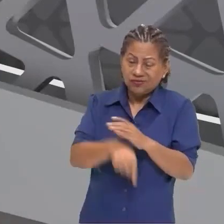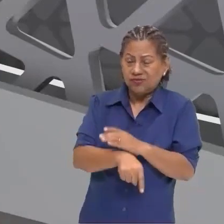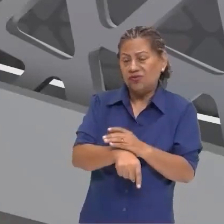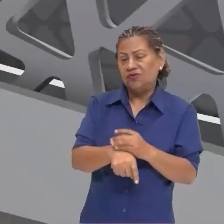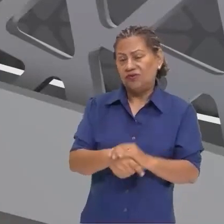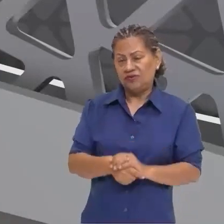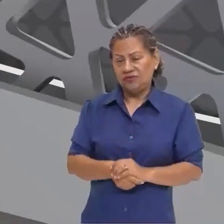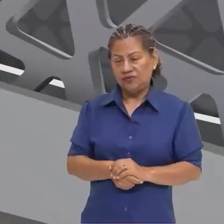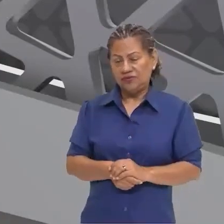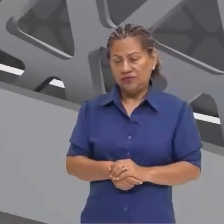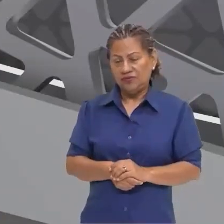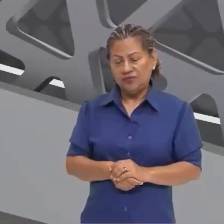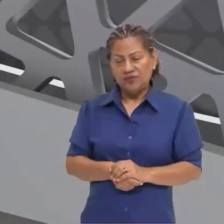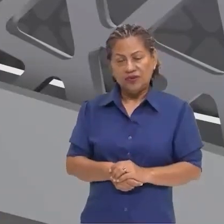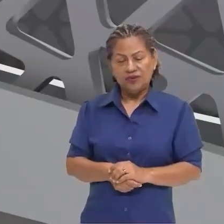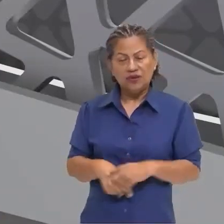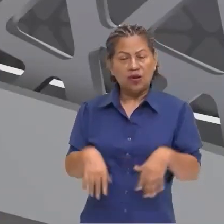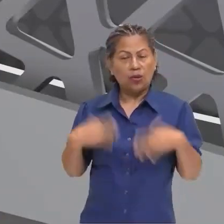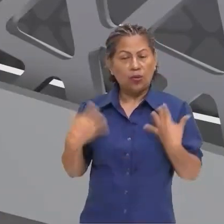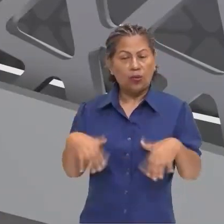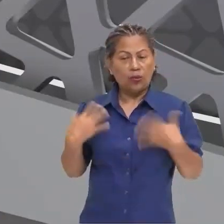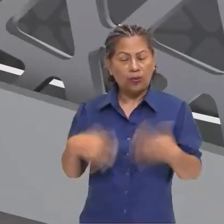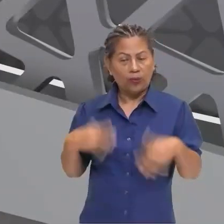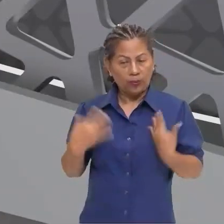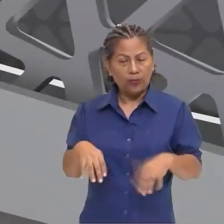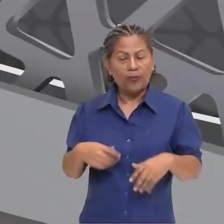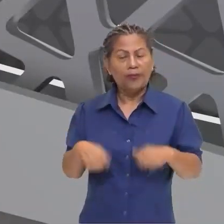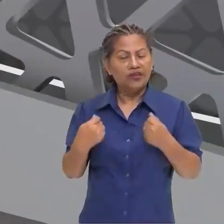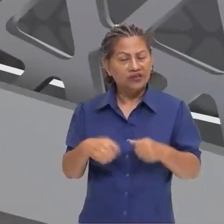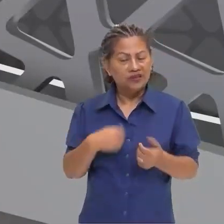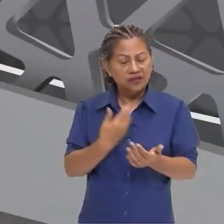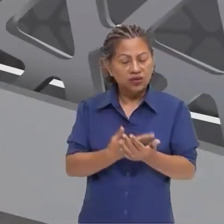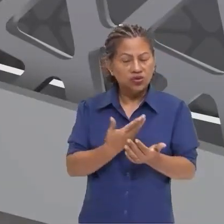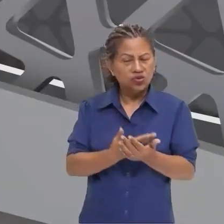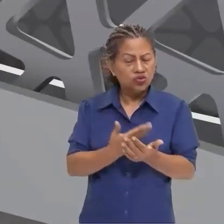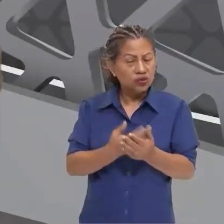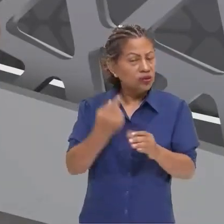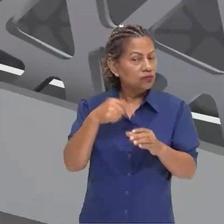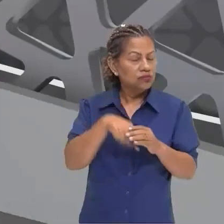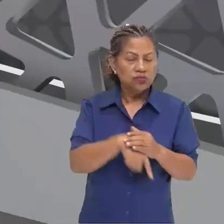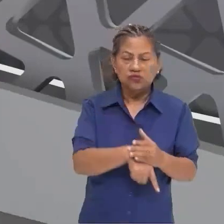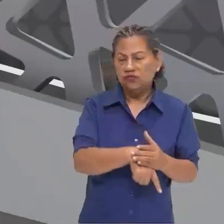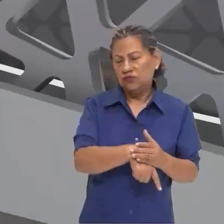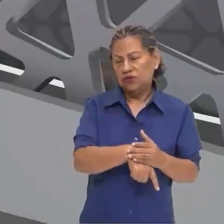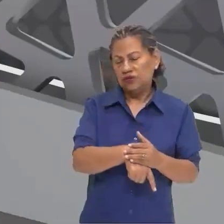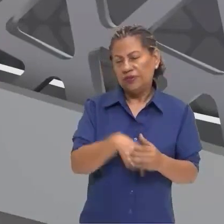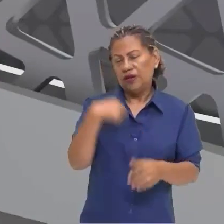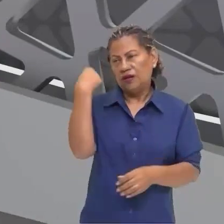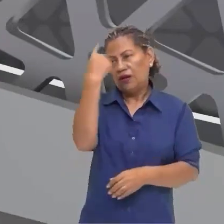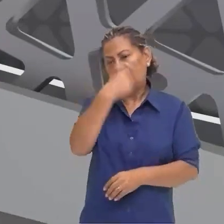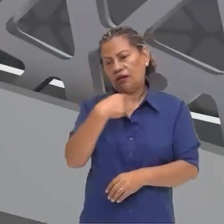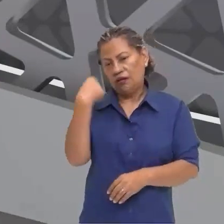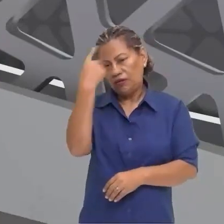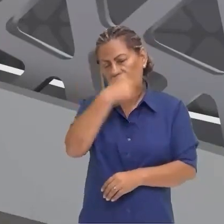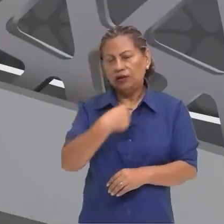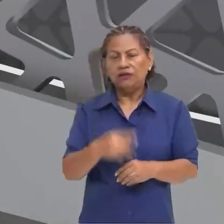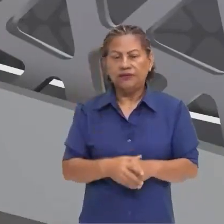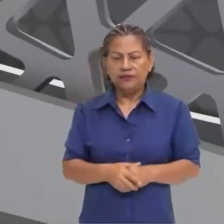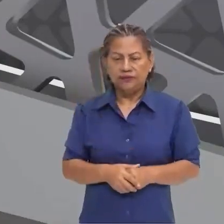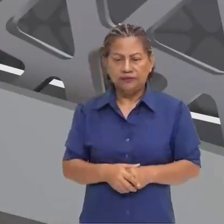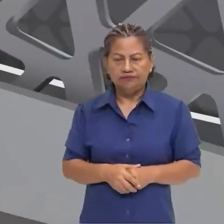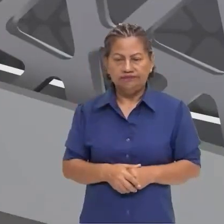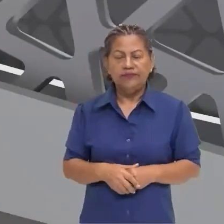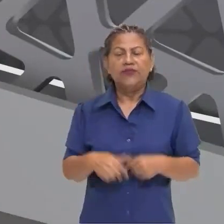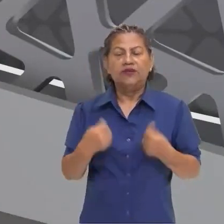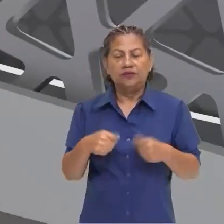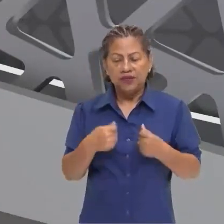aprovada num curso de medicina, eu teria que estudar várias horas por dia. E para eu estudar várias horas por dia, eu tinha que ter toda